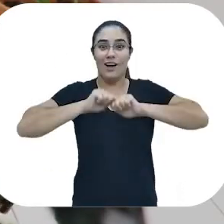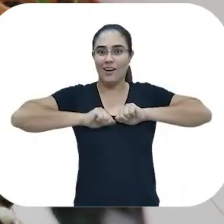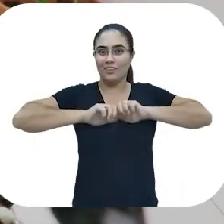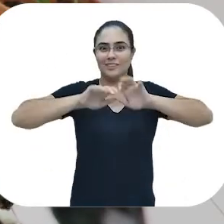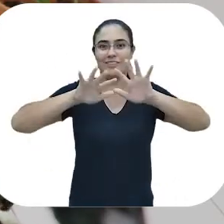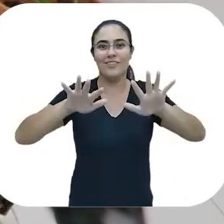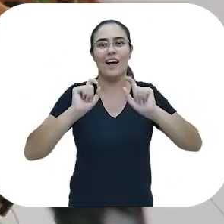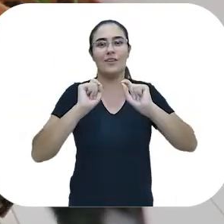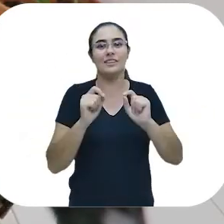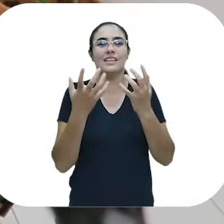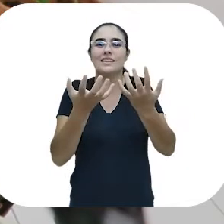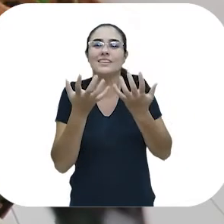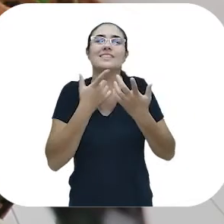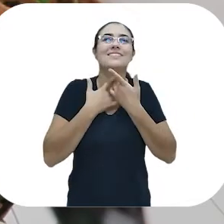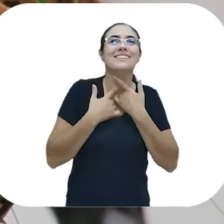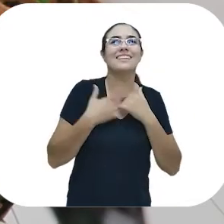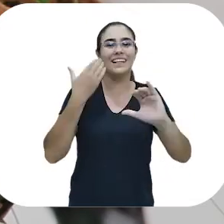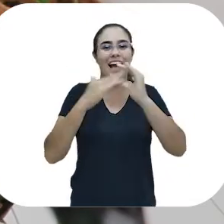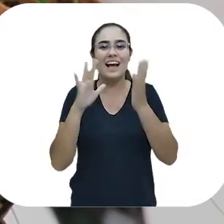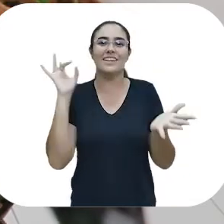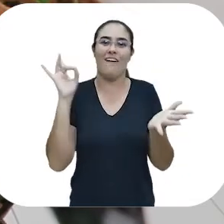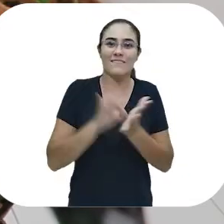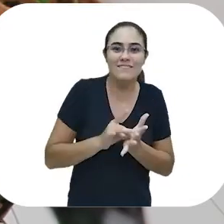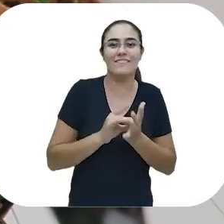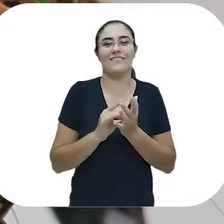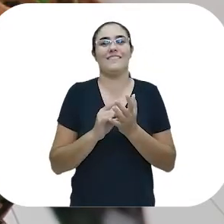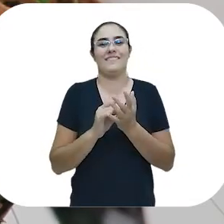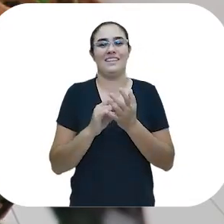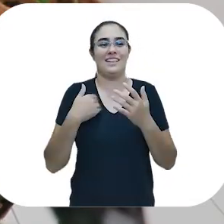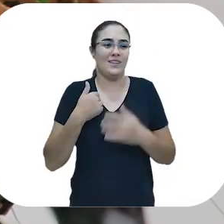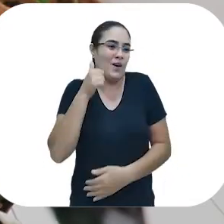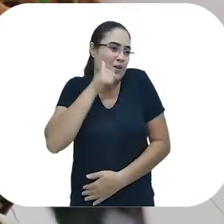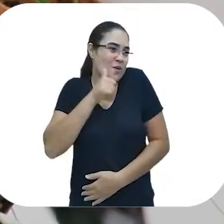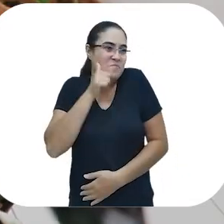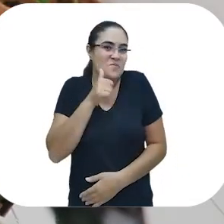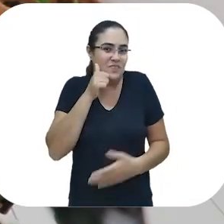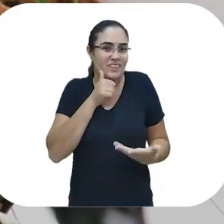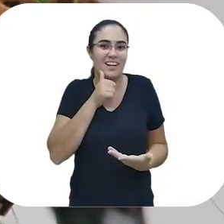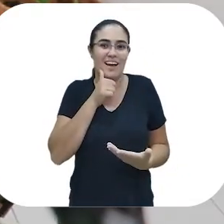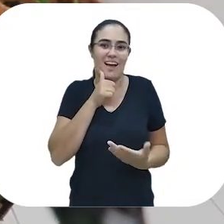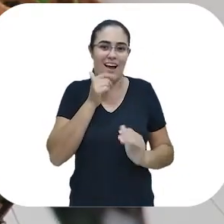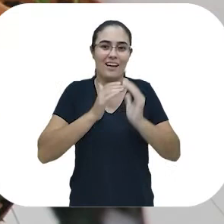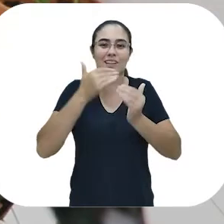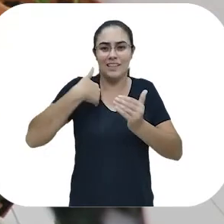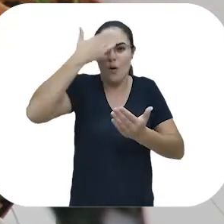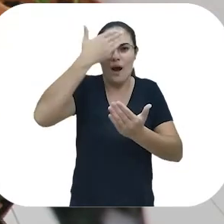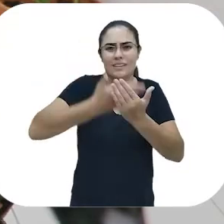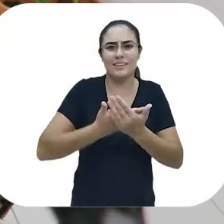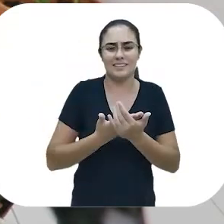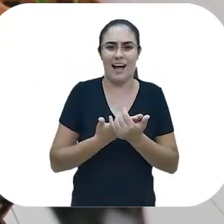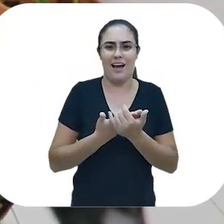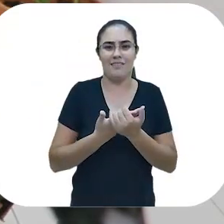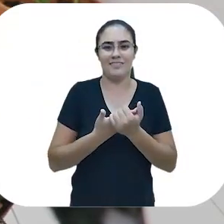que, enfim, eu era a mulher cantora que eu acreditava ser. Então, todos os dias eu dormia e acordava com a sensação